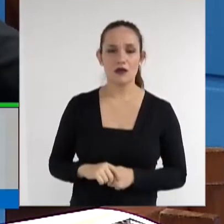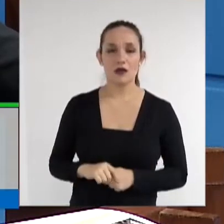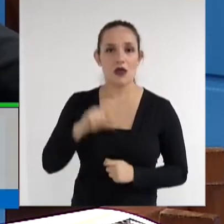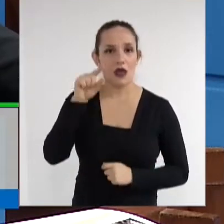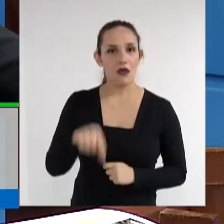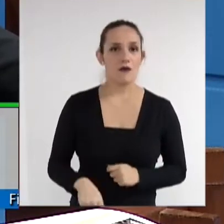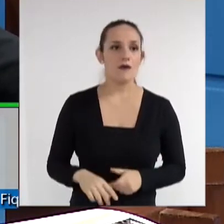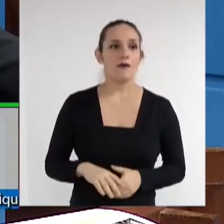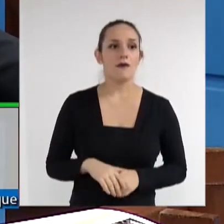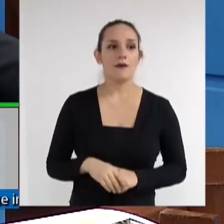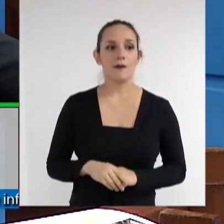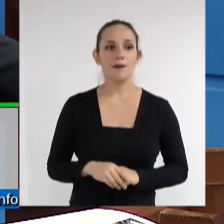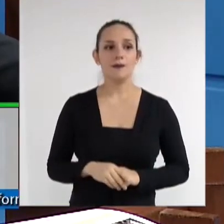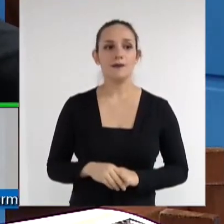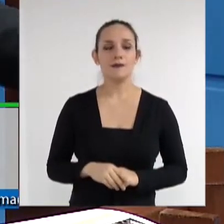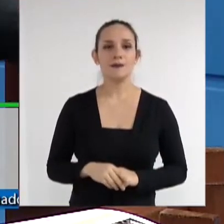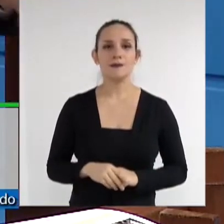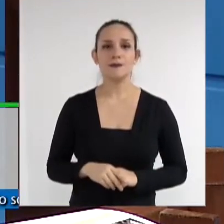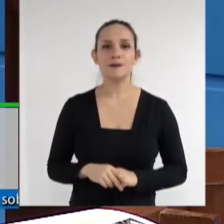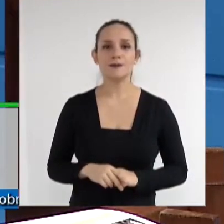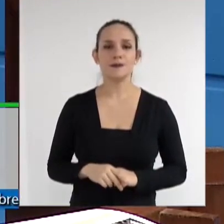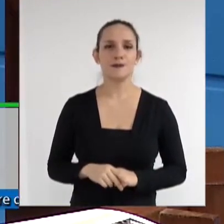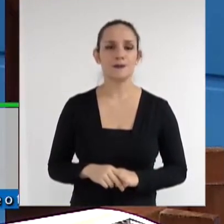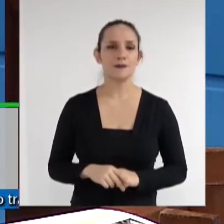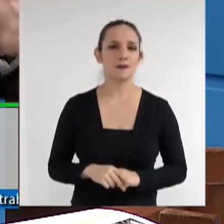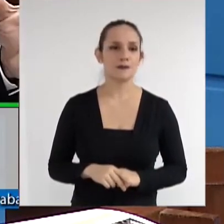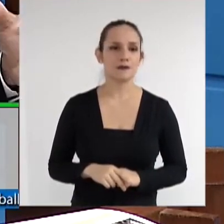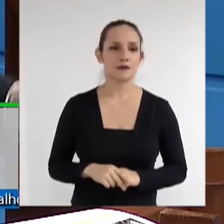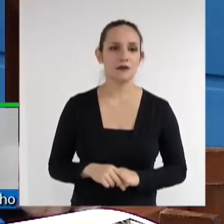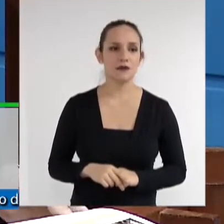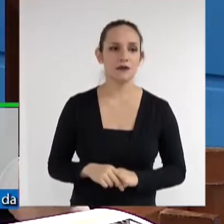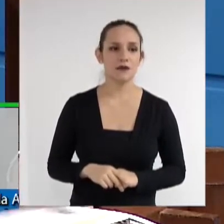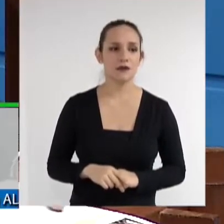chega a ser uma